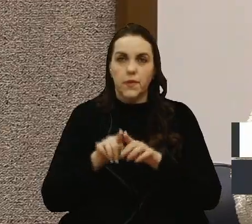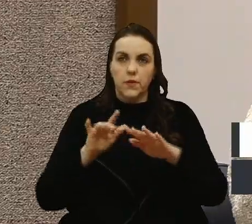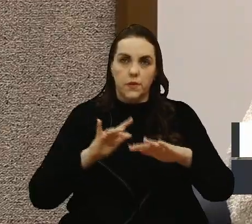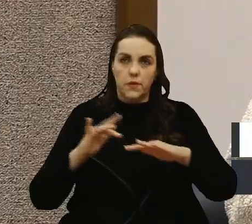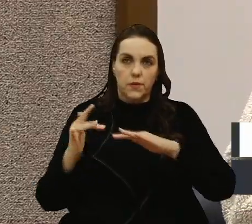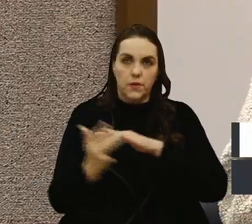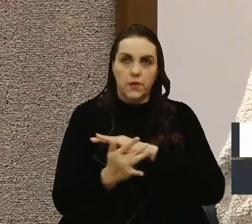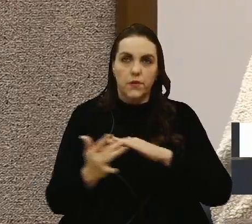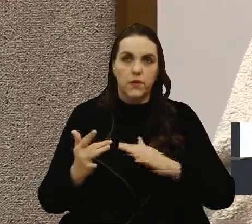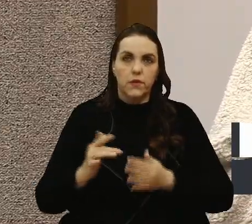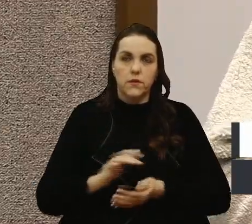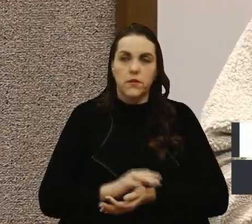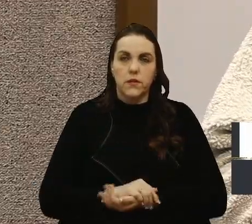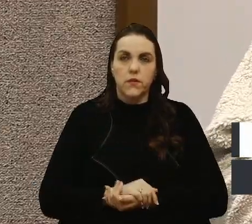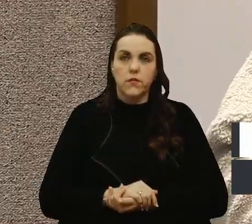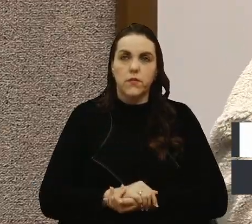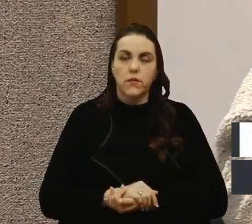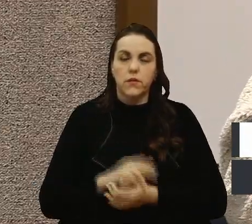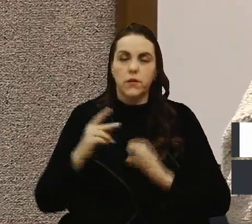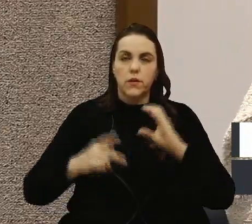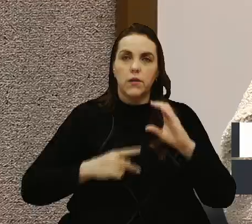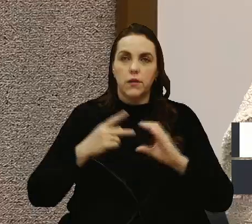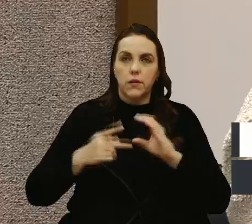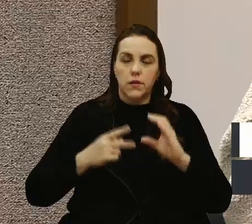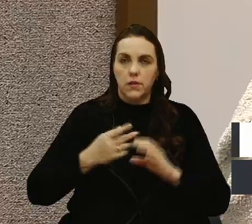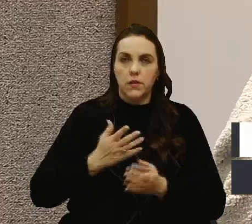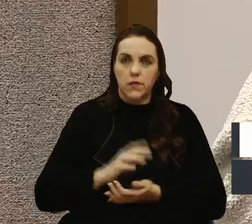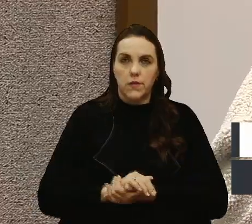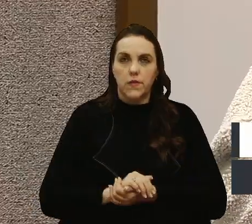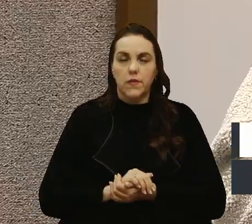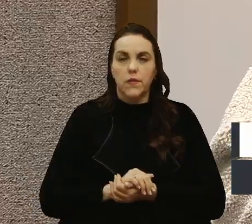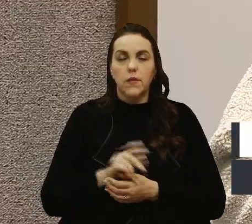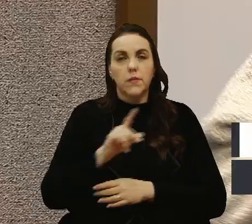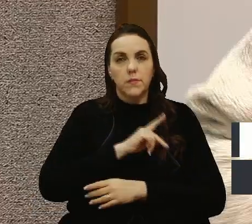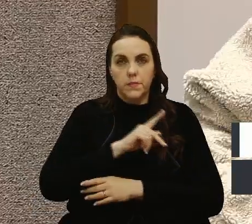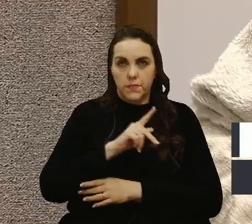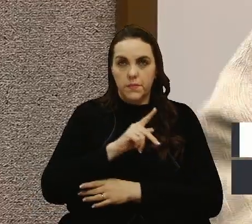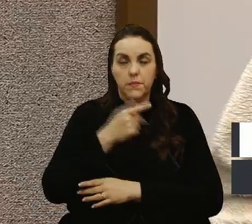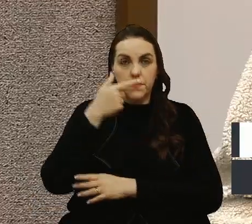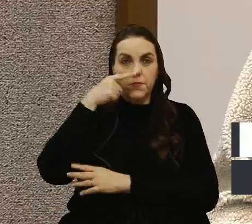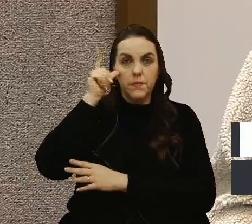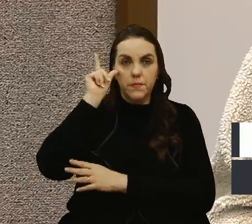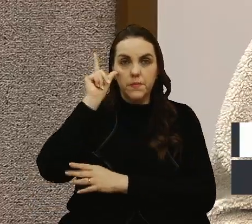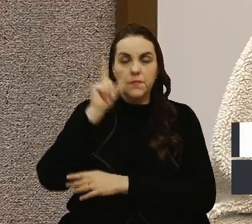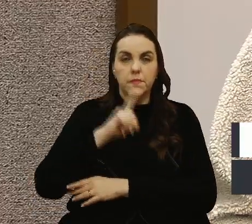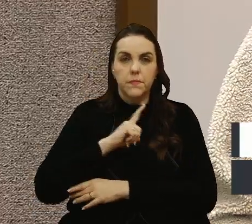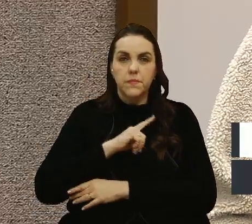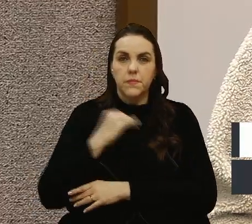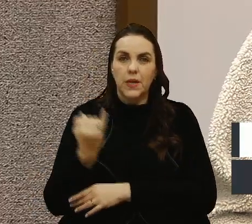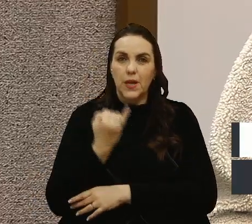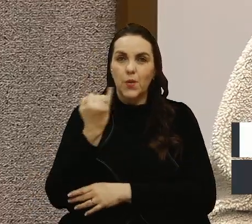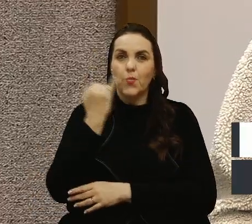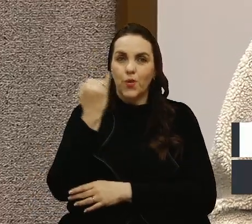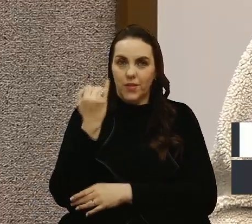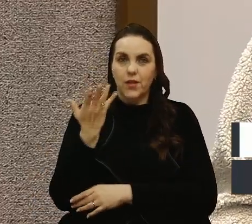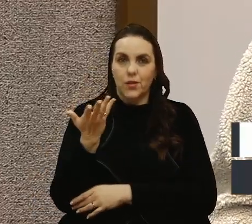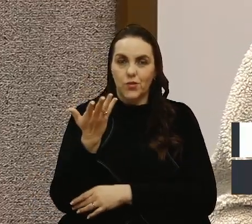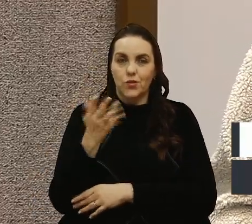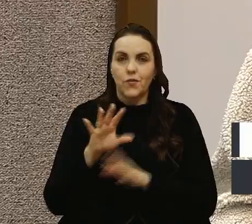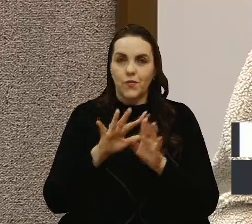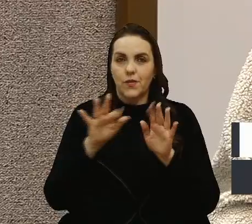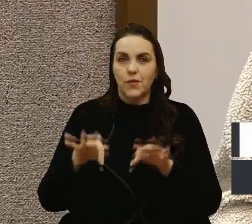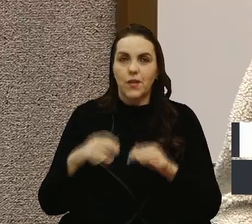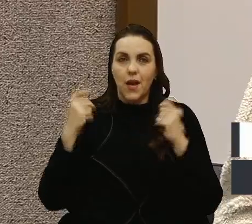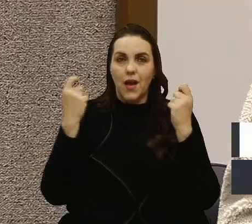sociais da Câmara Municipal de Vereadores. Presidente, ontem nós tivemos um importante desfecho da greve dos médicos e